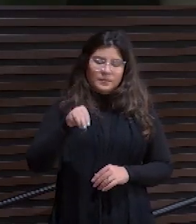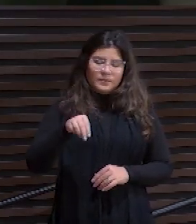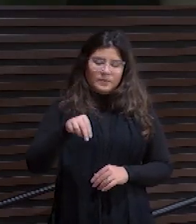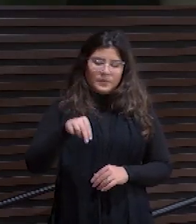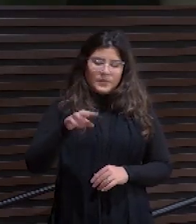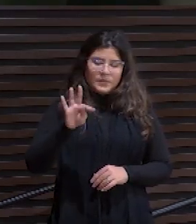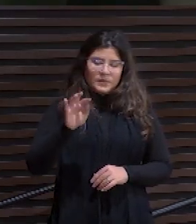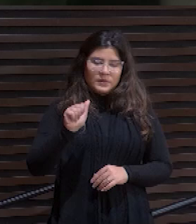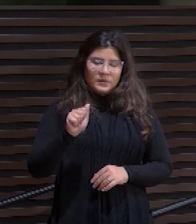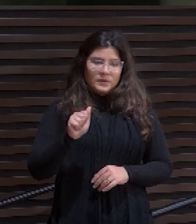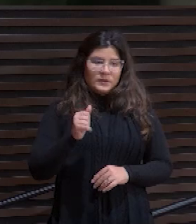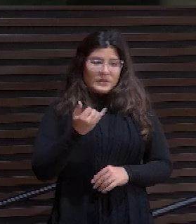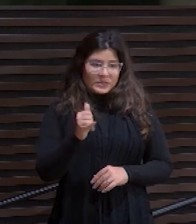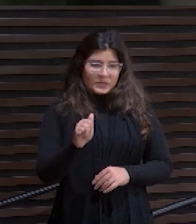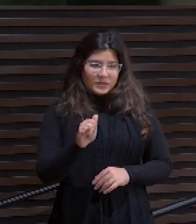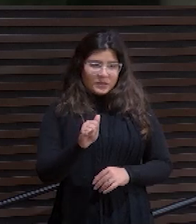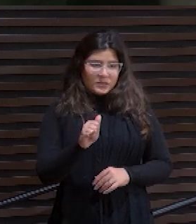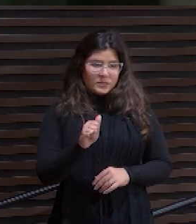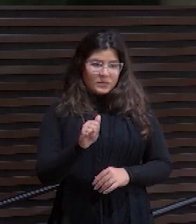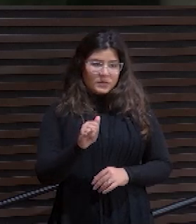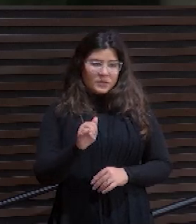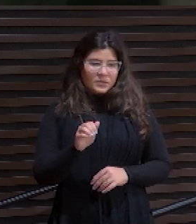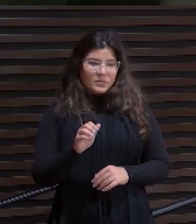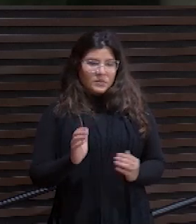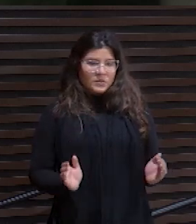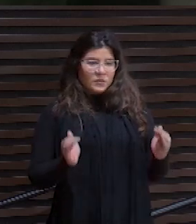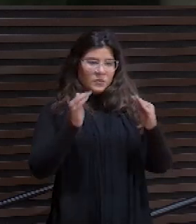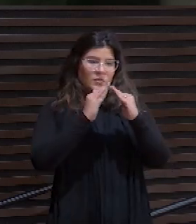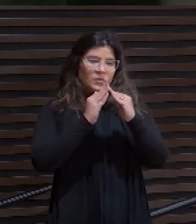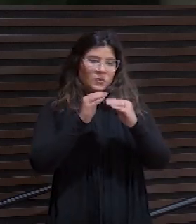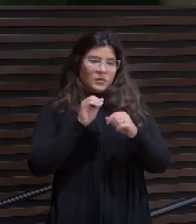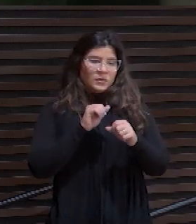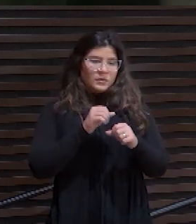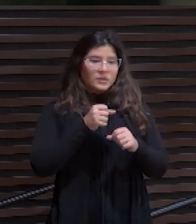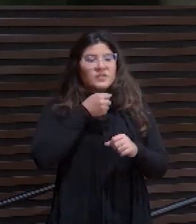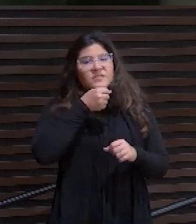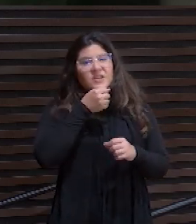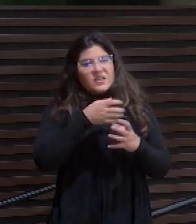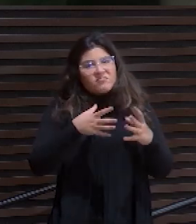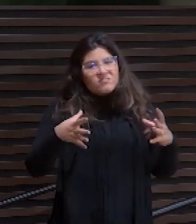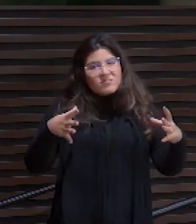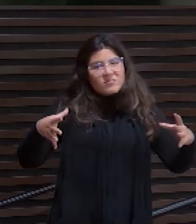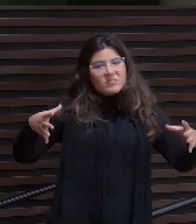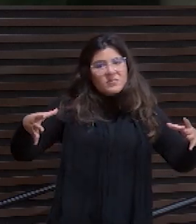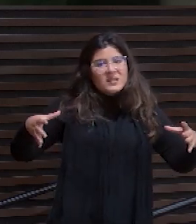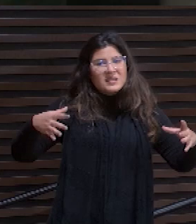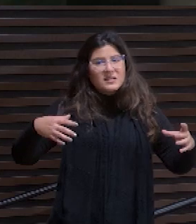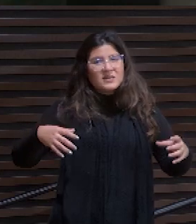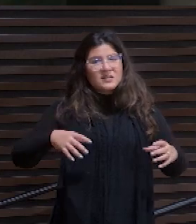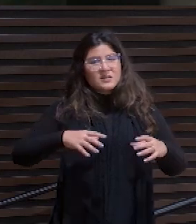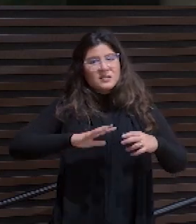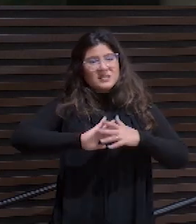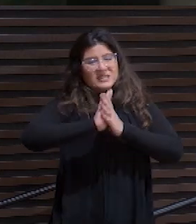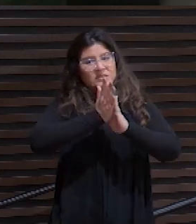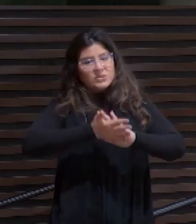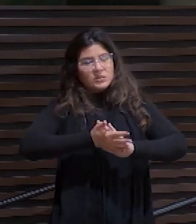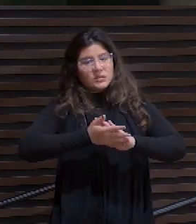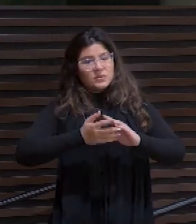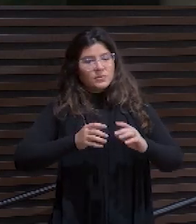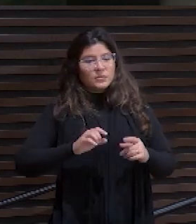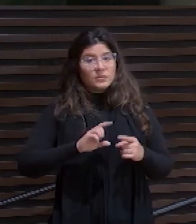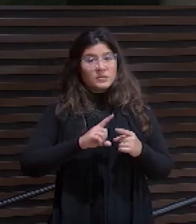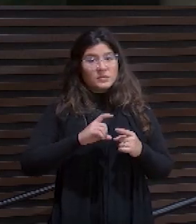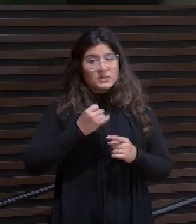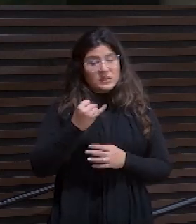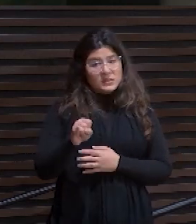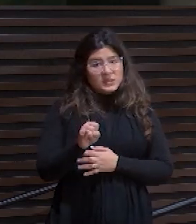o odre estiver velho, ele vai rasgar, porque ele já se esticou ao máximo. Agora, quando é um odre novo,